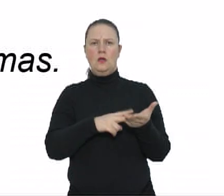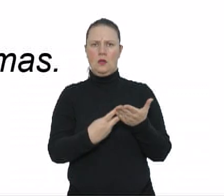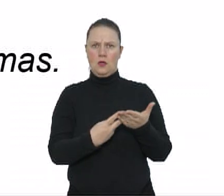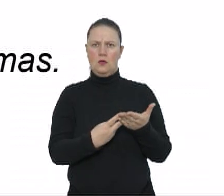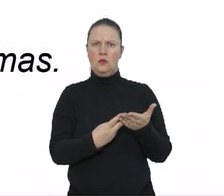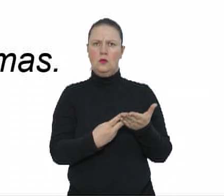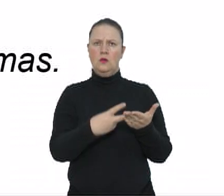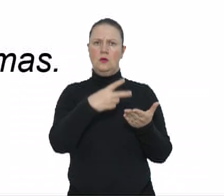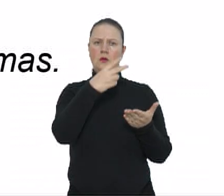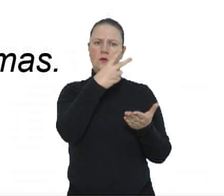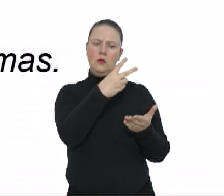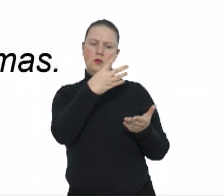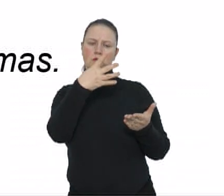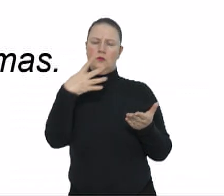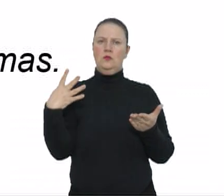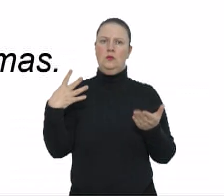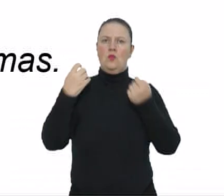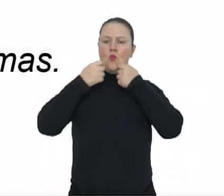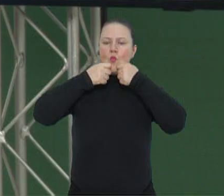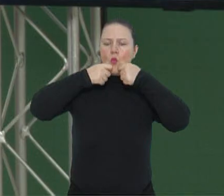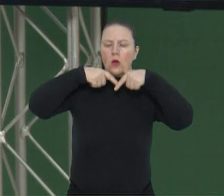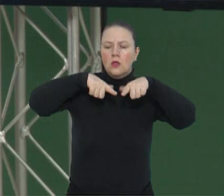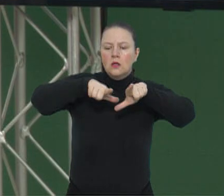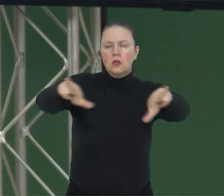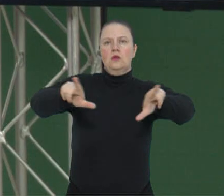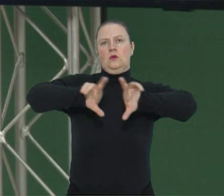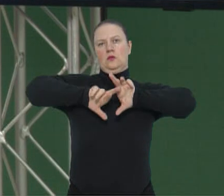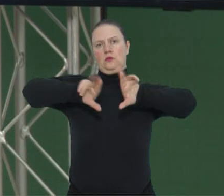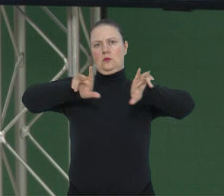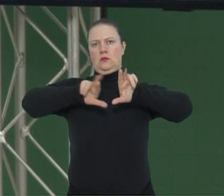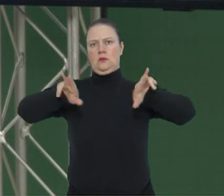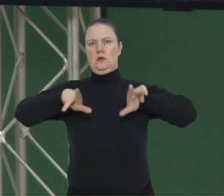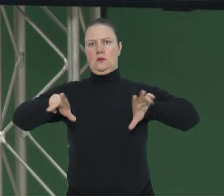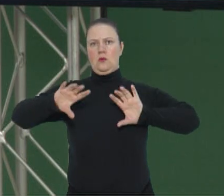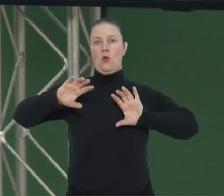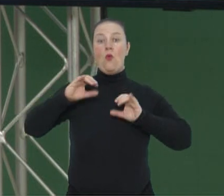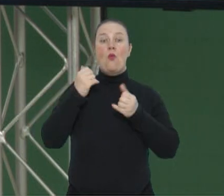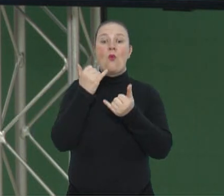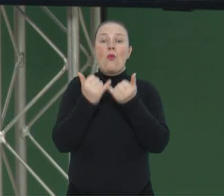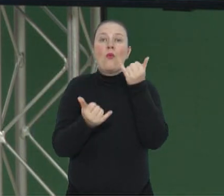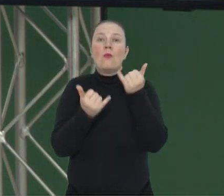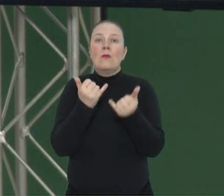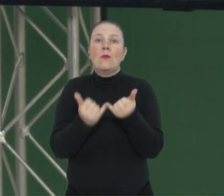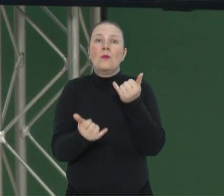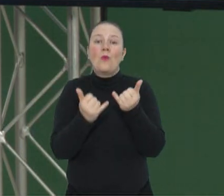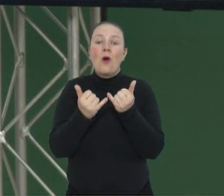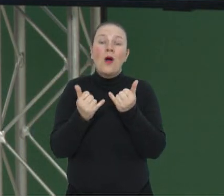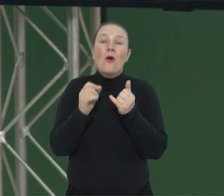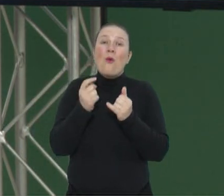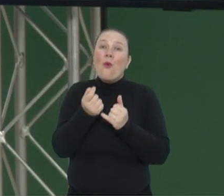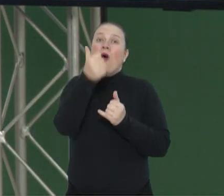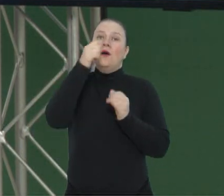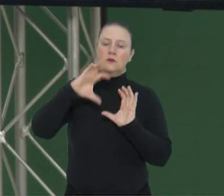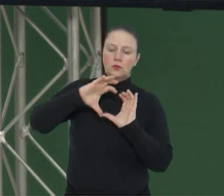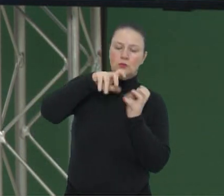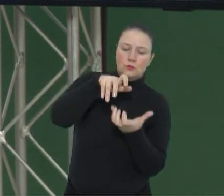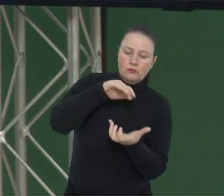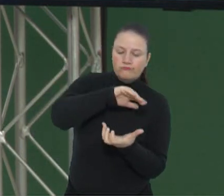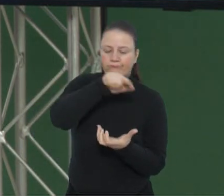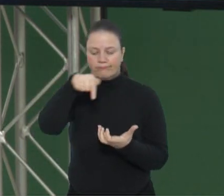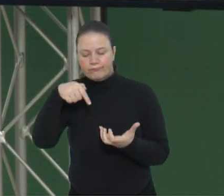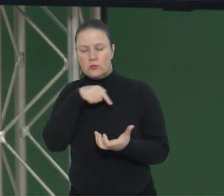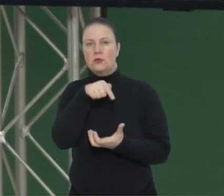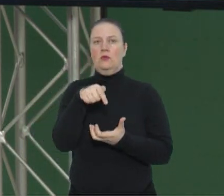24 idiomas, ou seja, basicamente aí pelo mundo todo, ok? Além